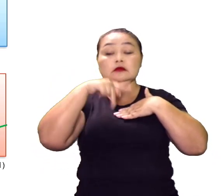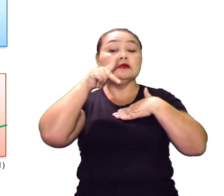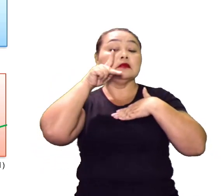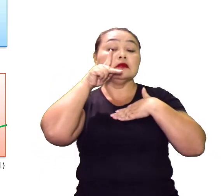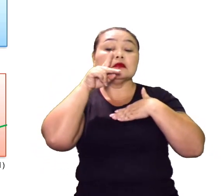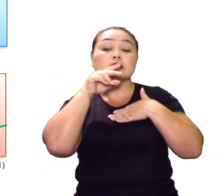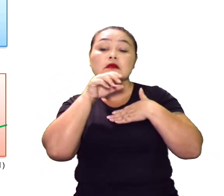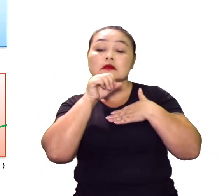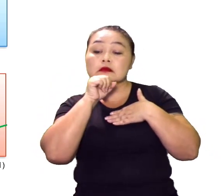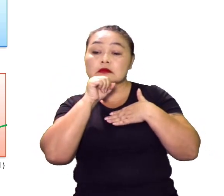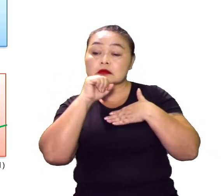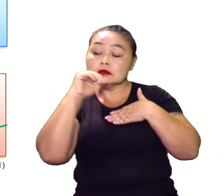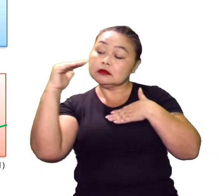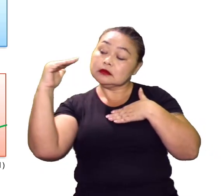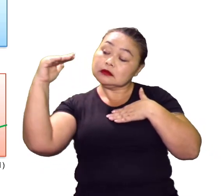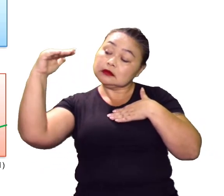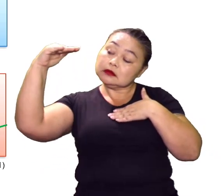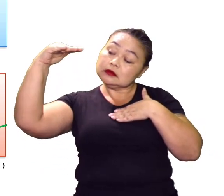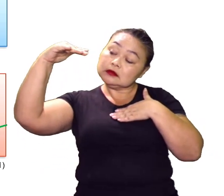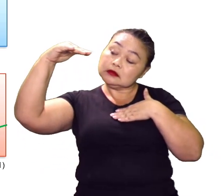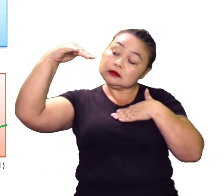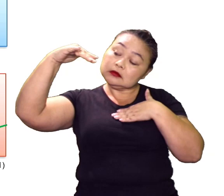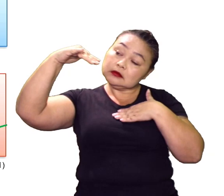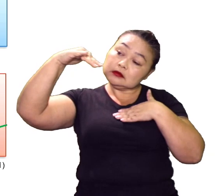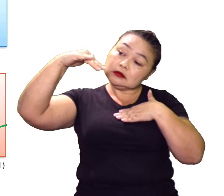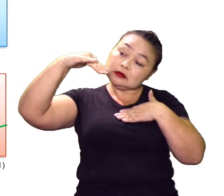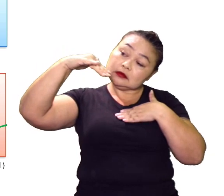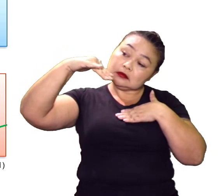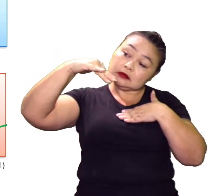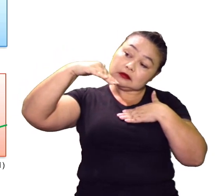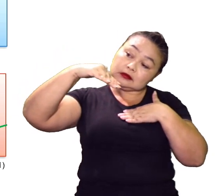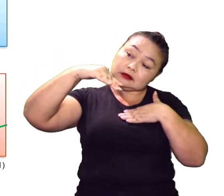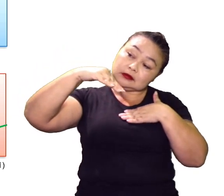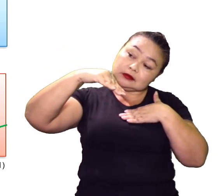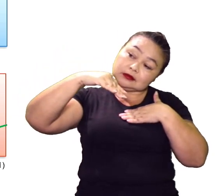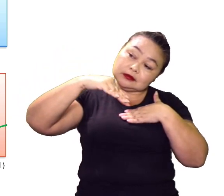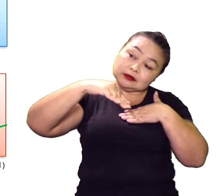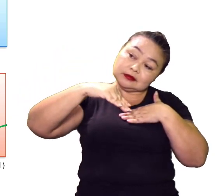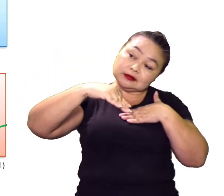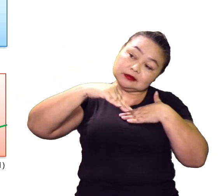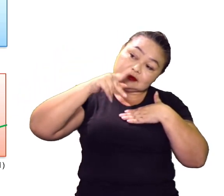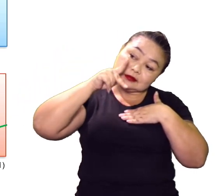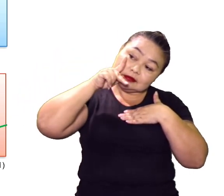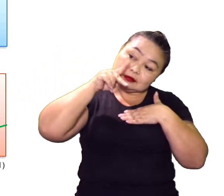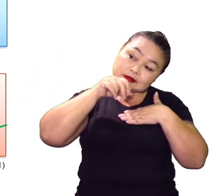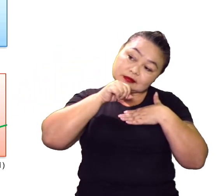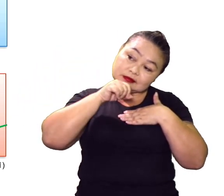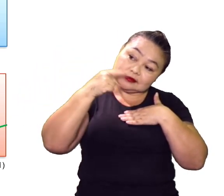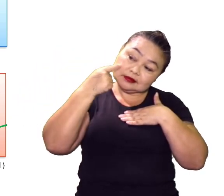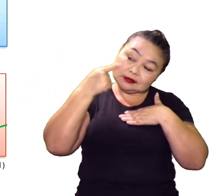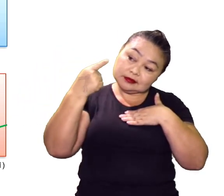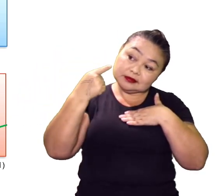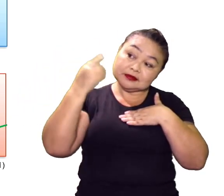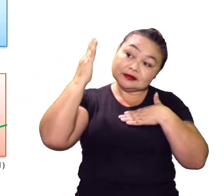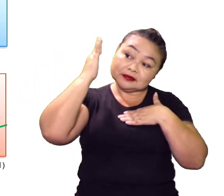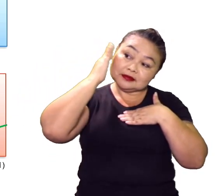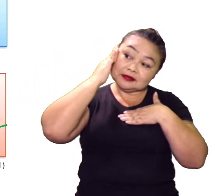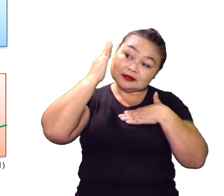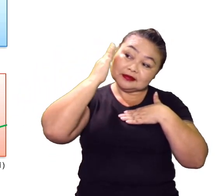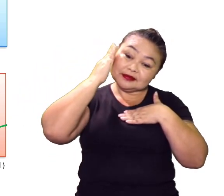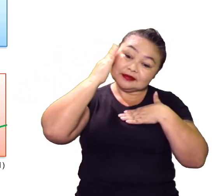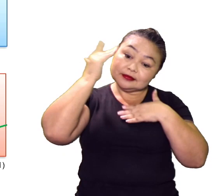você vem descendo, olha aqui, aí bem aqui é Porto Velho, ok? Só para vocês terem uma